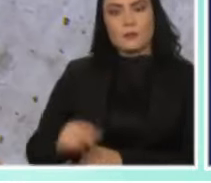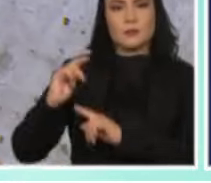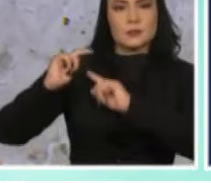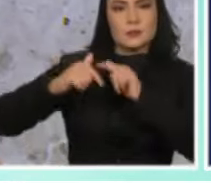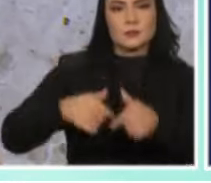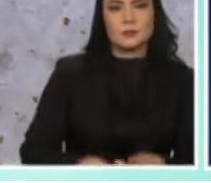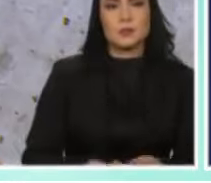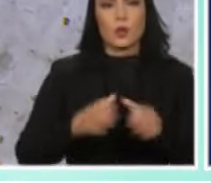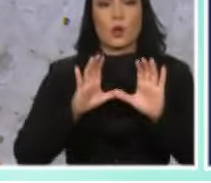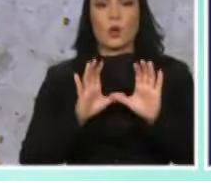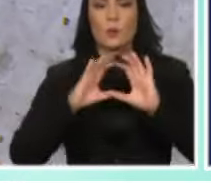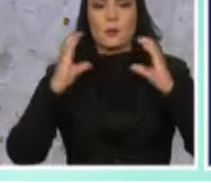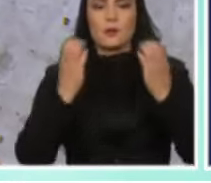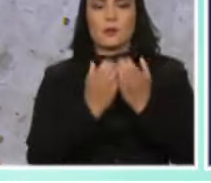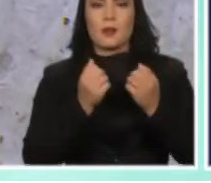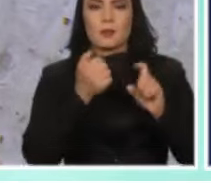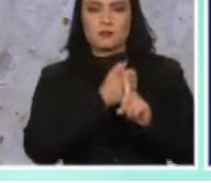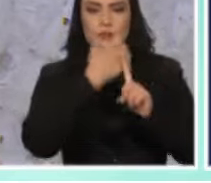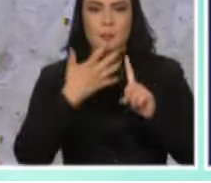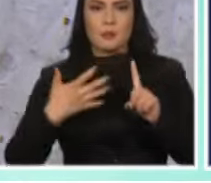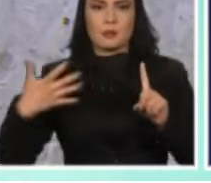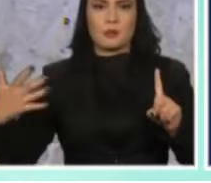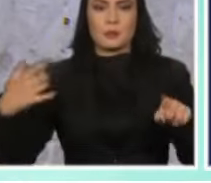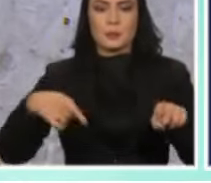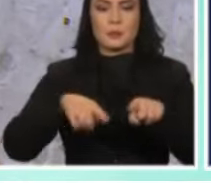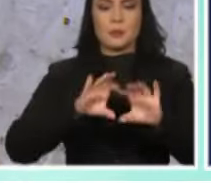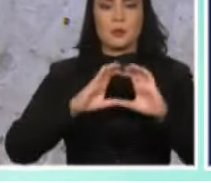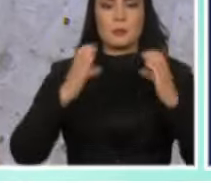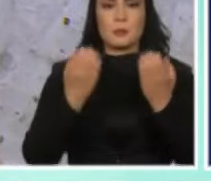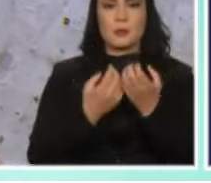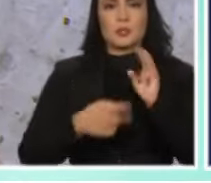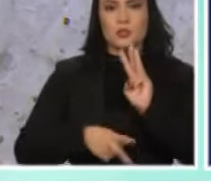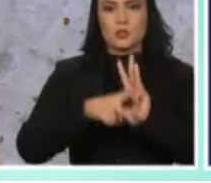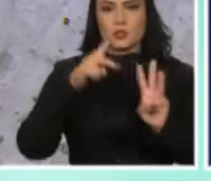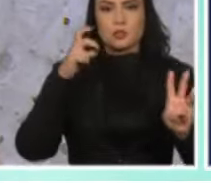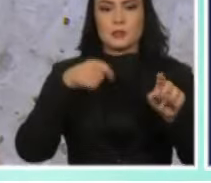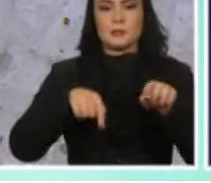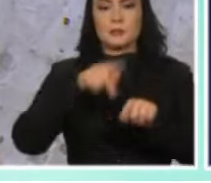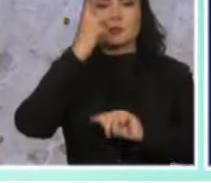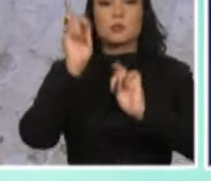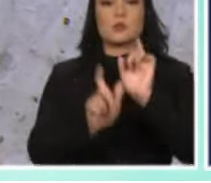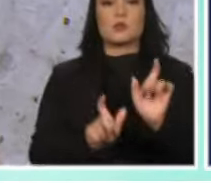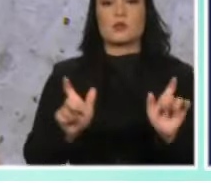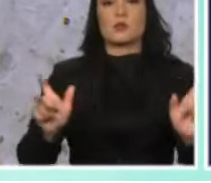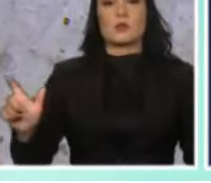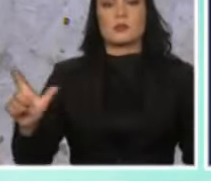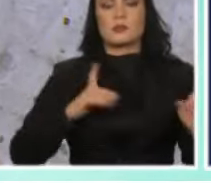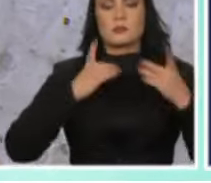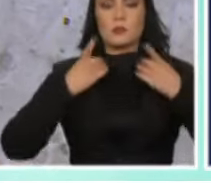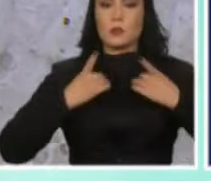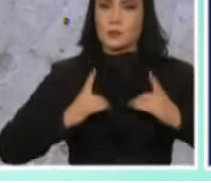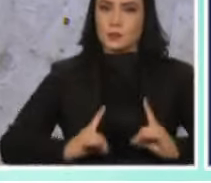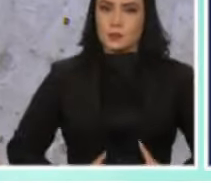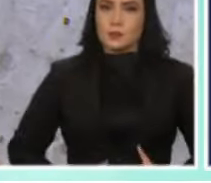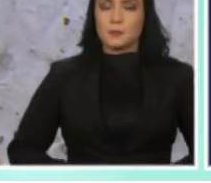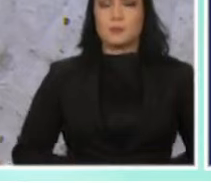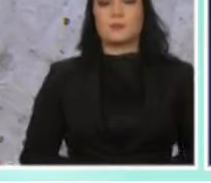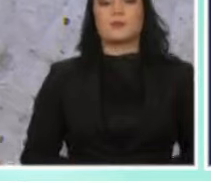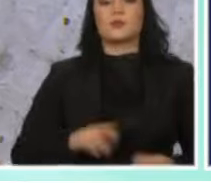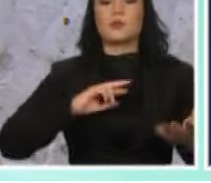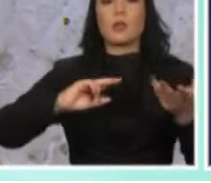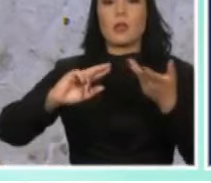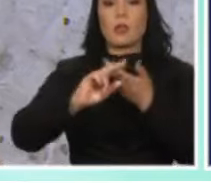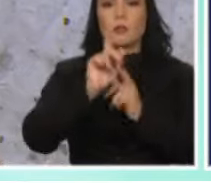projetos de lei eles têm tramitações diferentes tanto as pecs quanto os projetos de lei as specs por exemplo